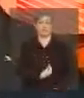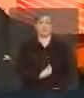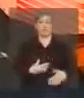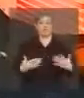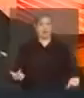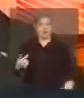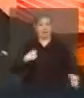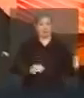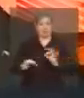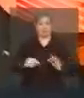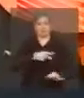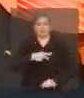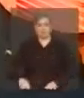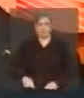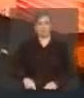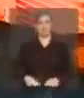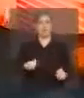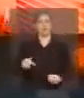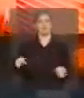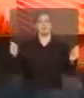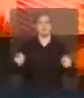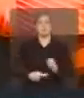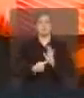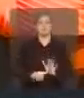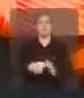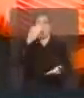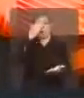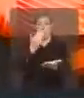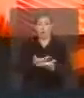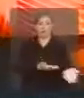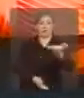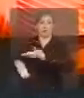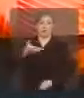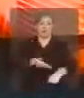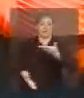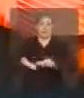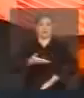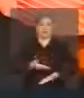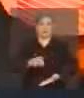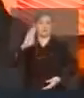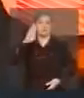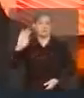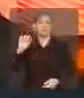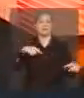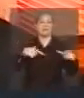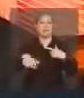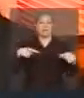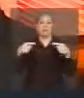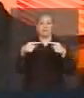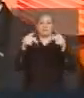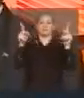é possível. Na medida em que a gente confia no outro. Na medida em que a gente trabalha em